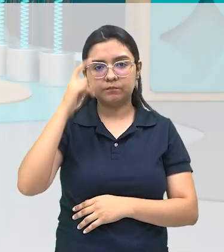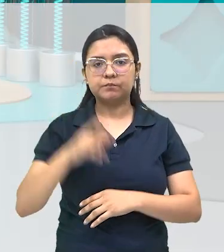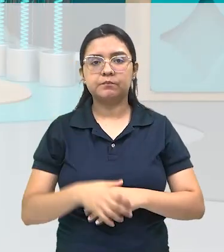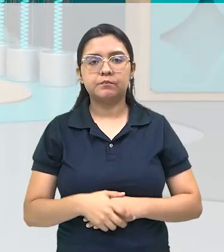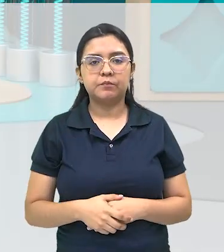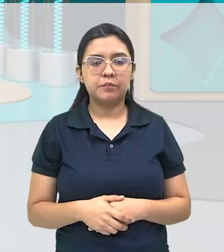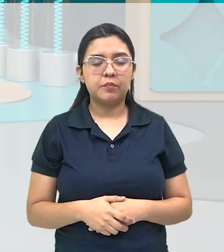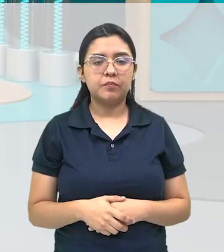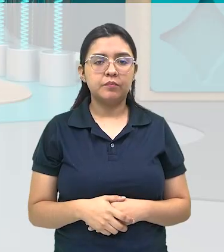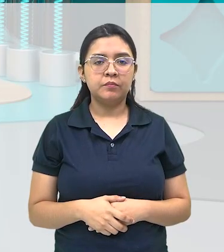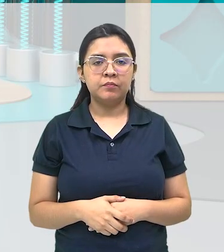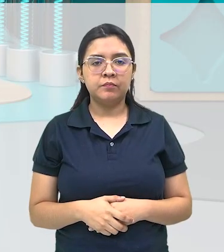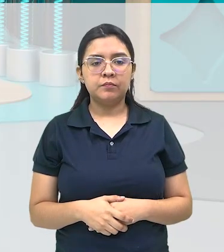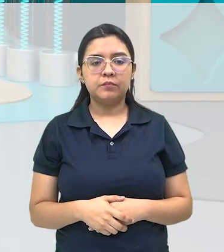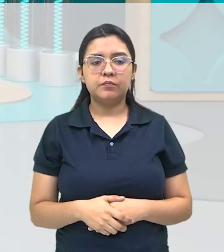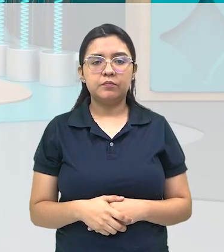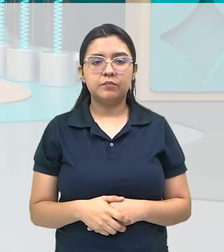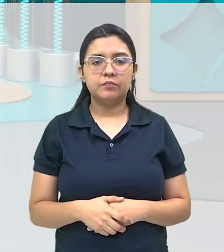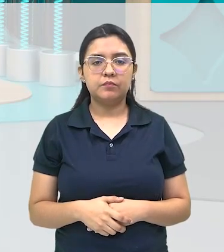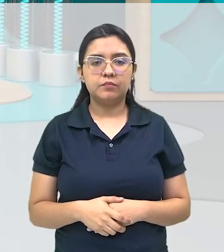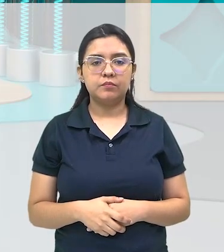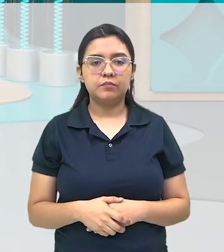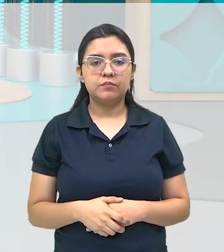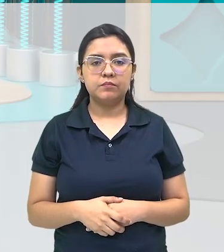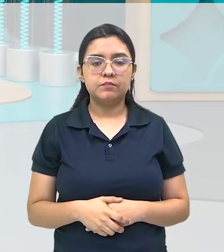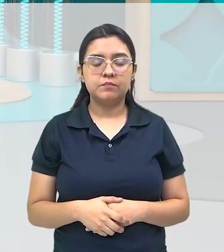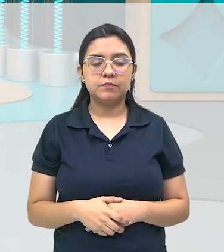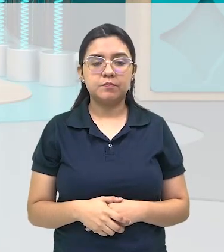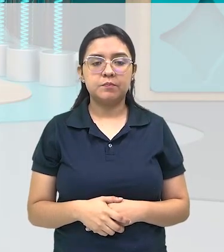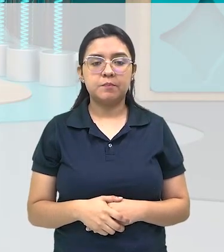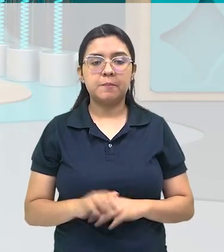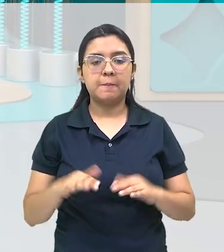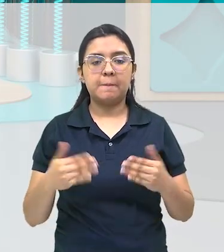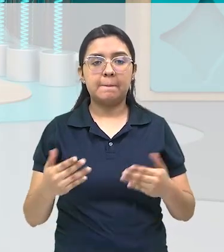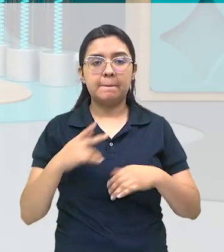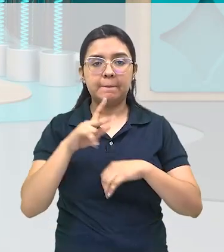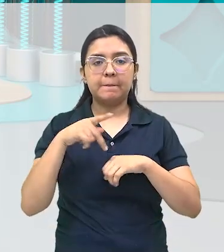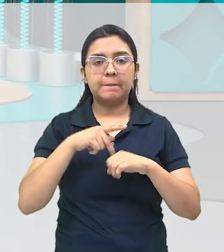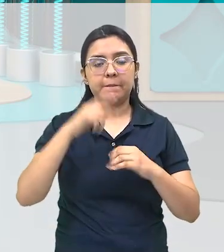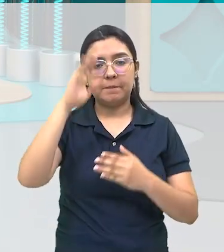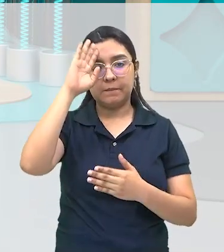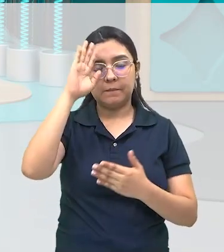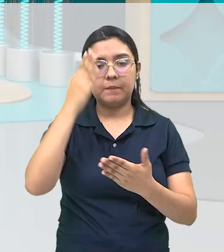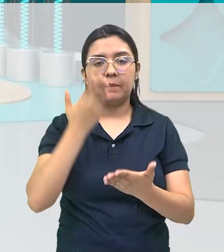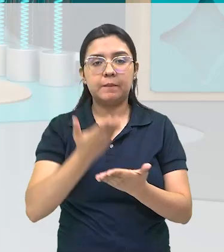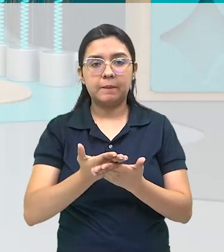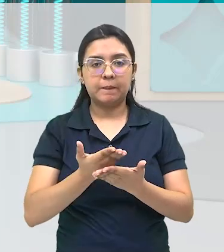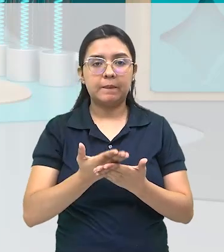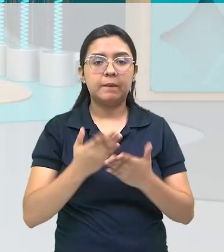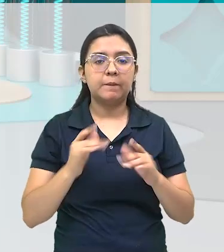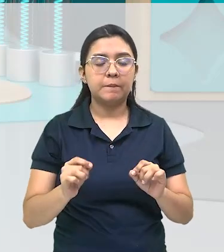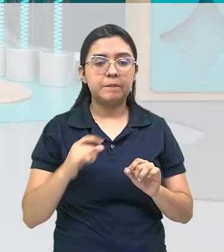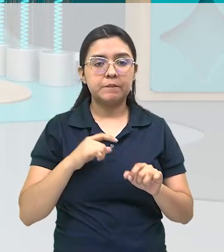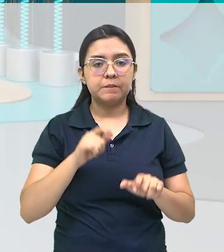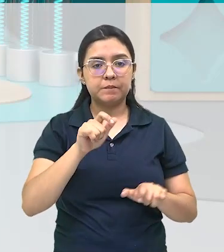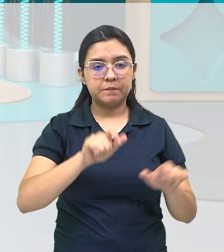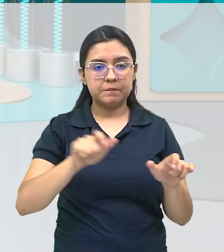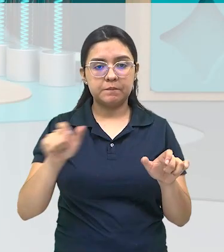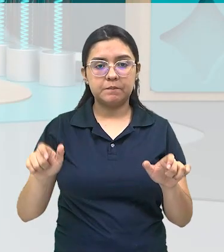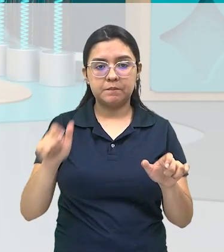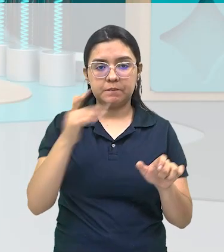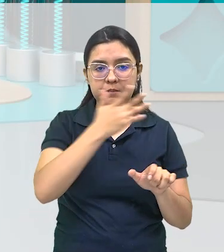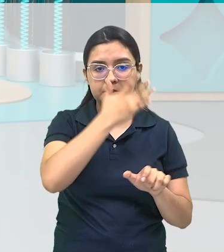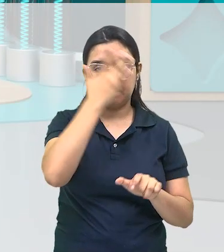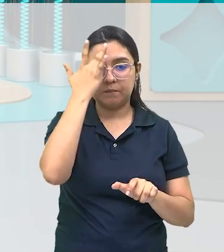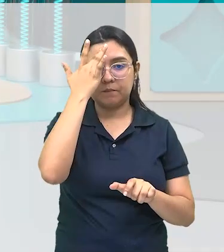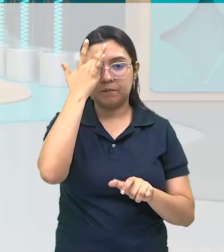Então, esse país, ele acredita no seguinte, que as pessoas